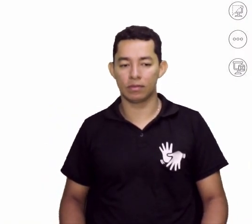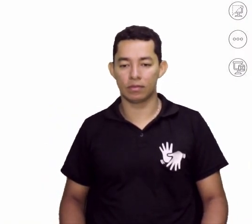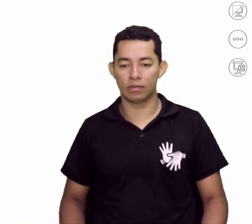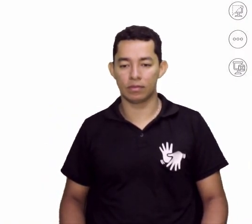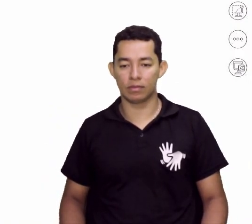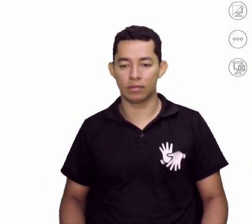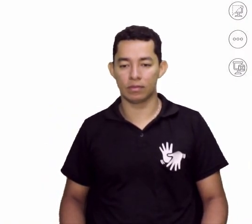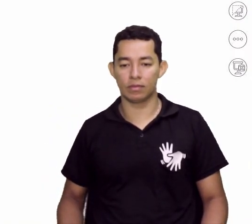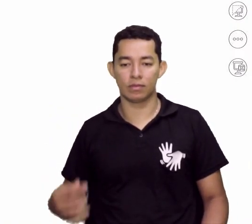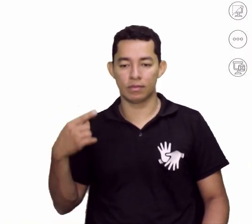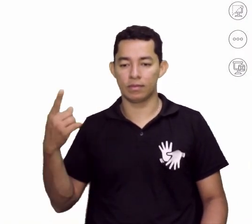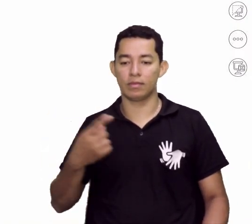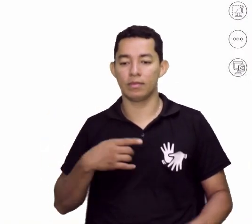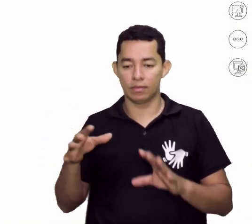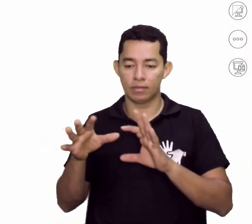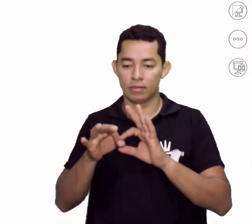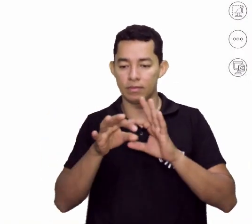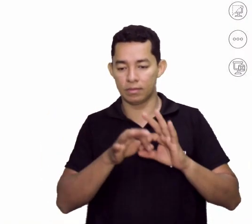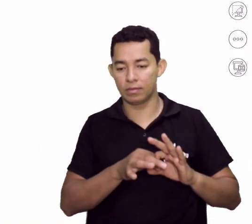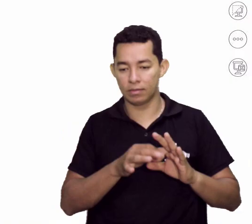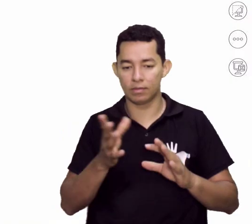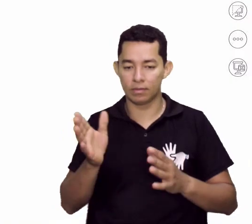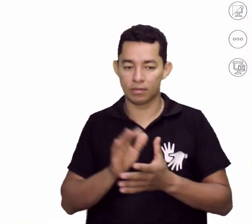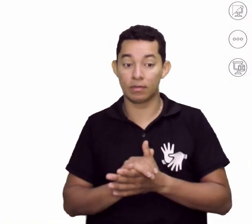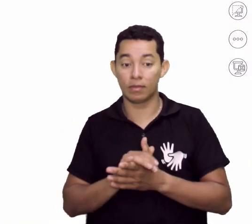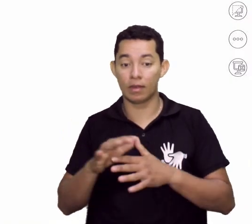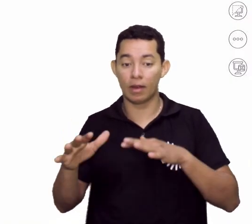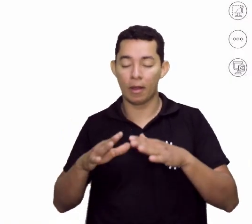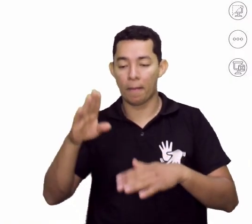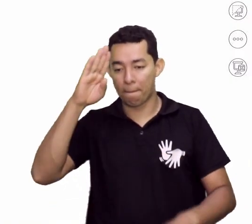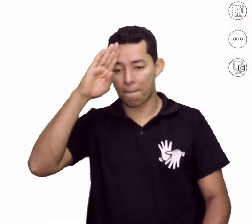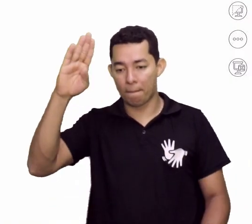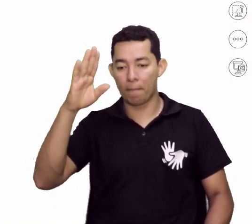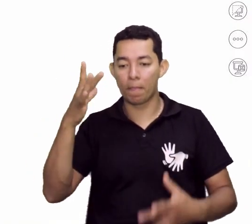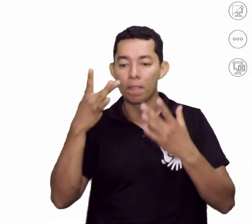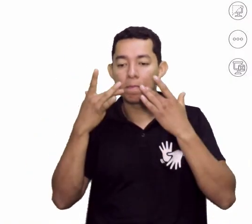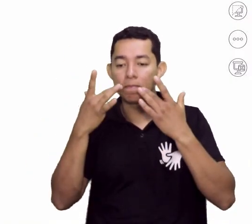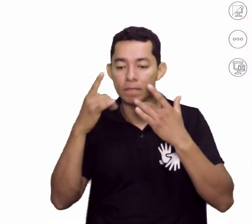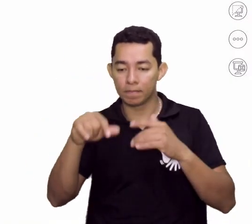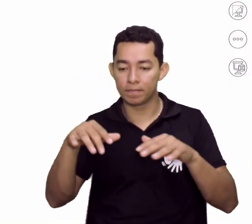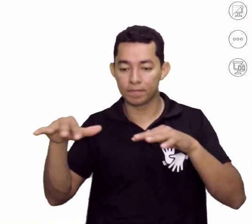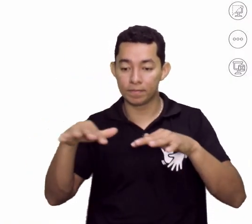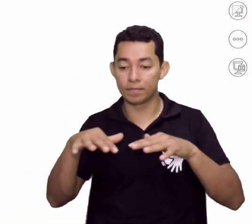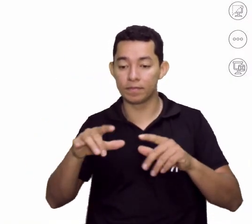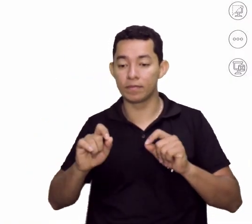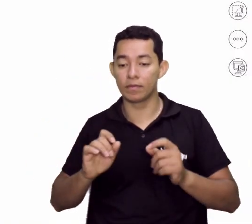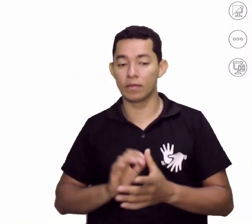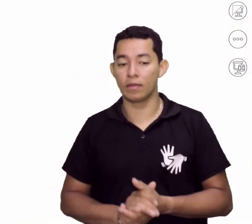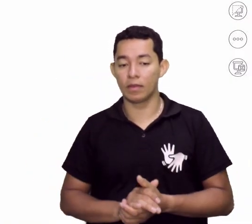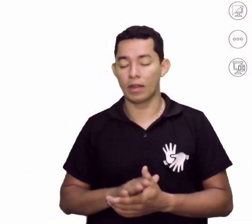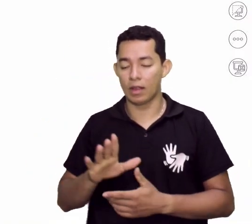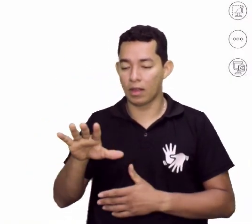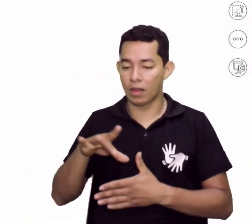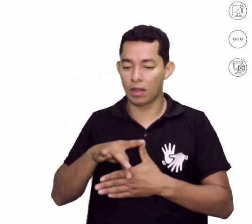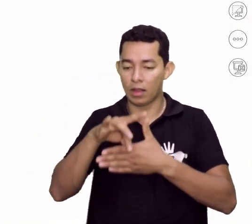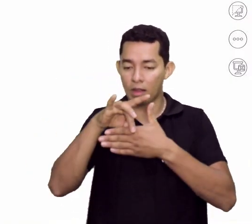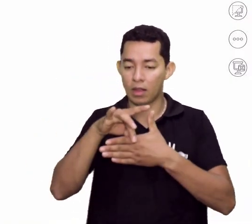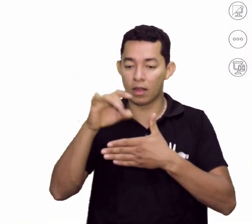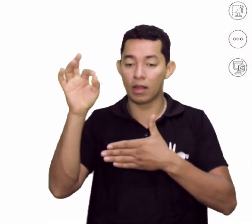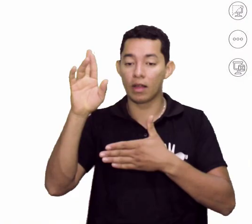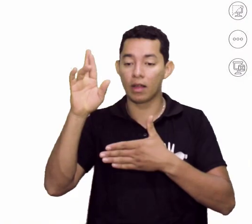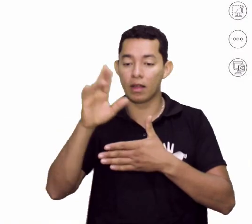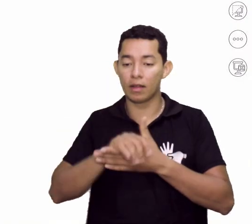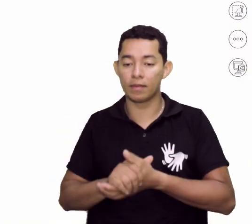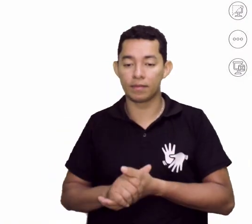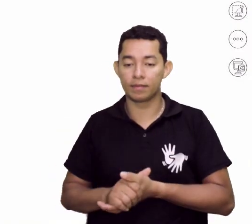nossa contextualização aqui, tá? E entre os principais artistas deste movimento, destaca-se, já que